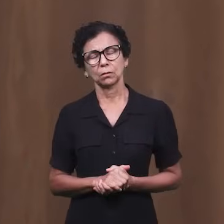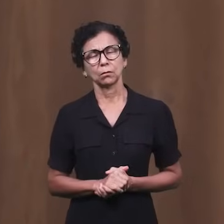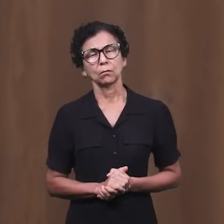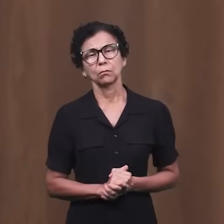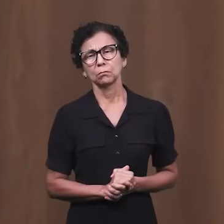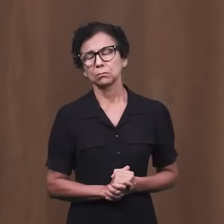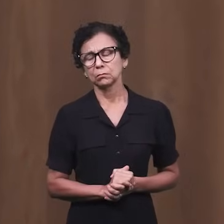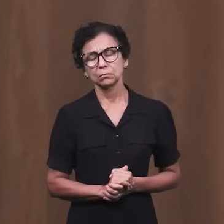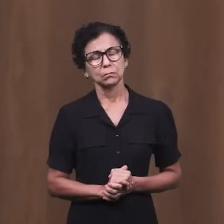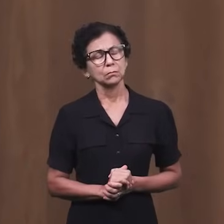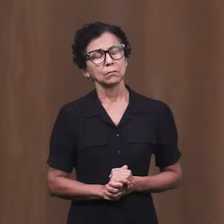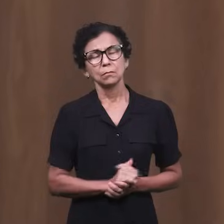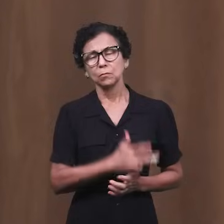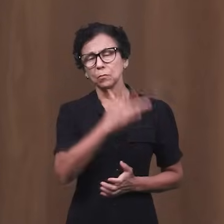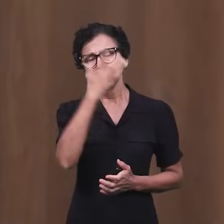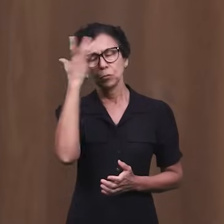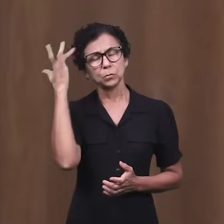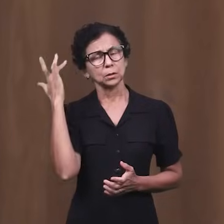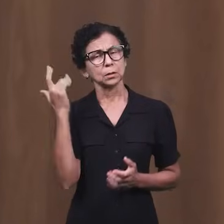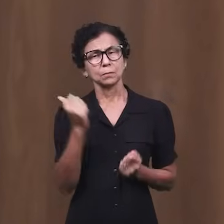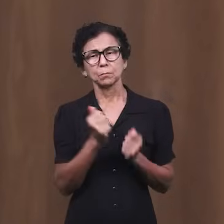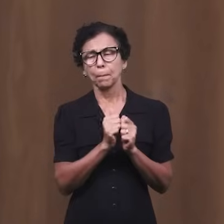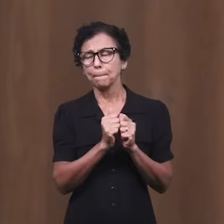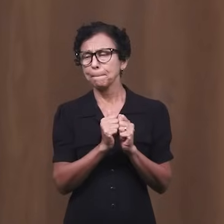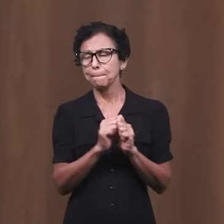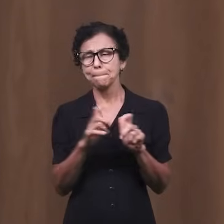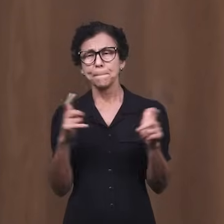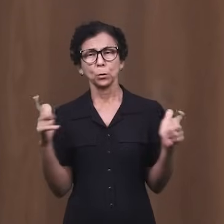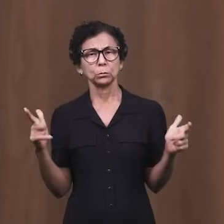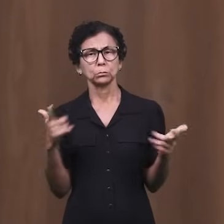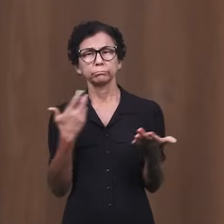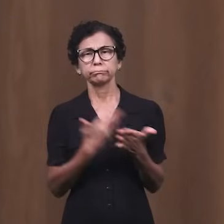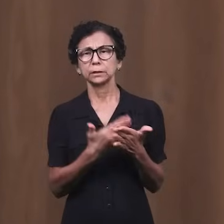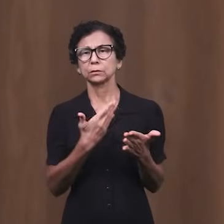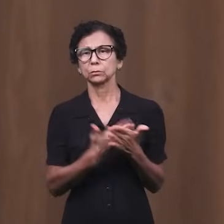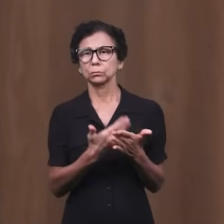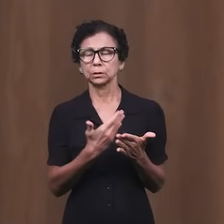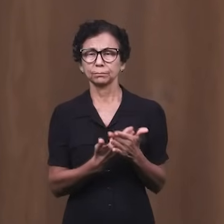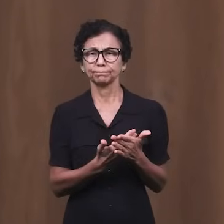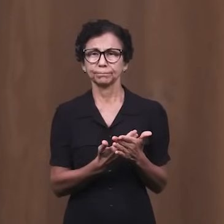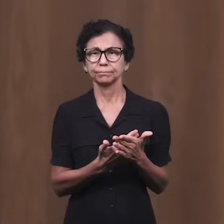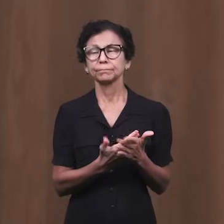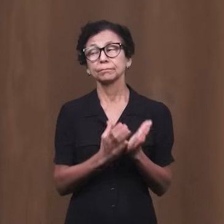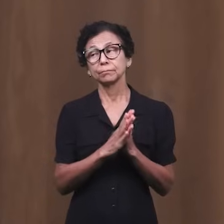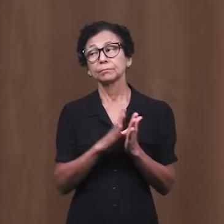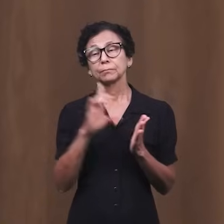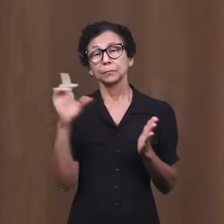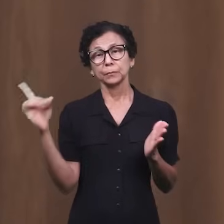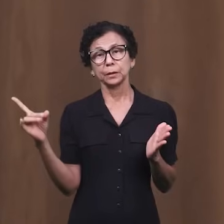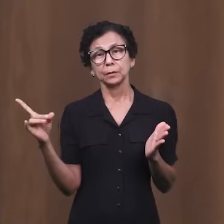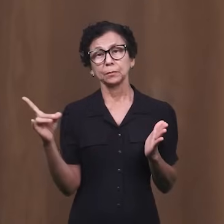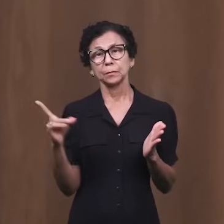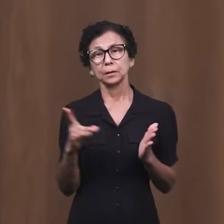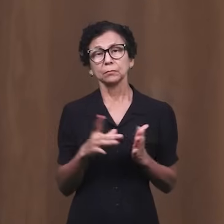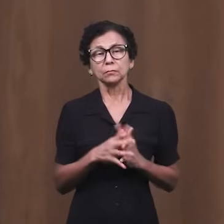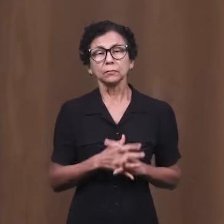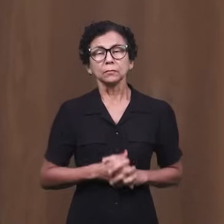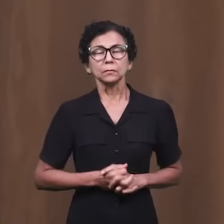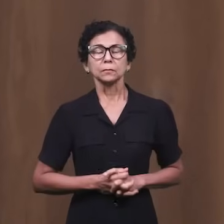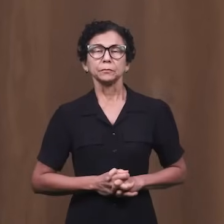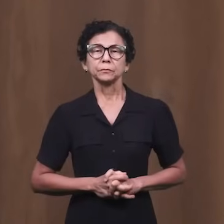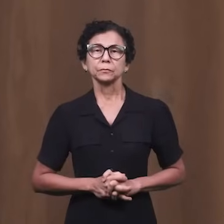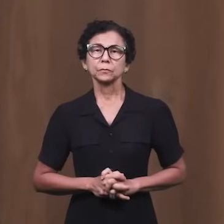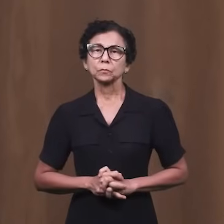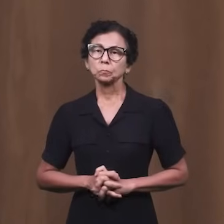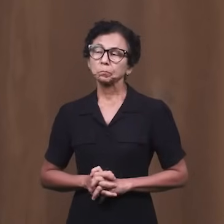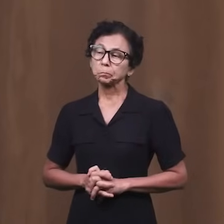estudada por muita gente muitos estudiosos estudam a Bíblia e eu diria que Para se